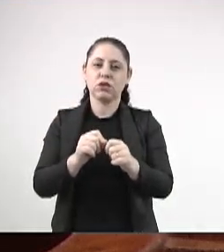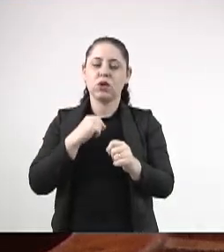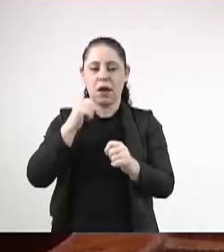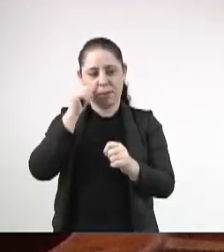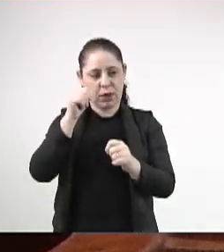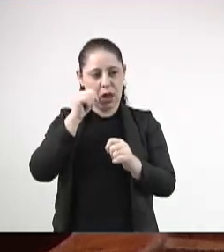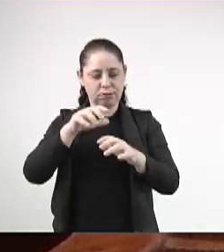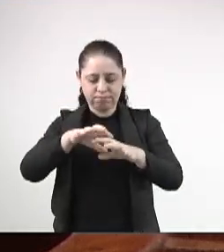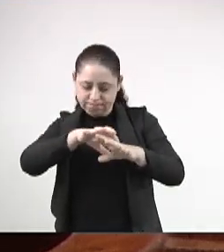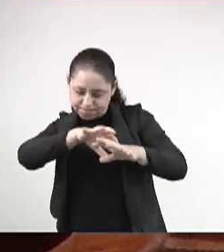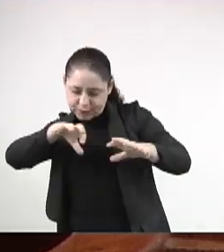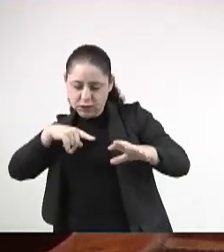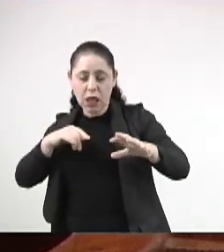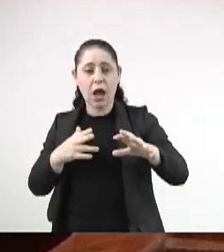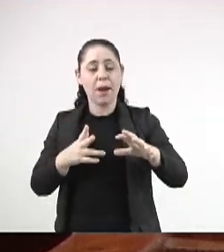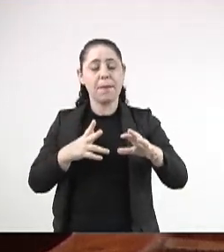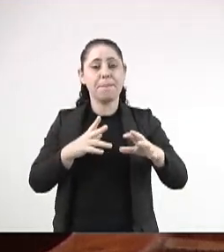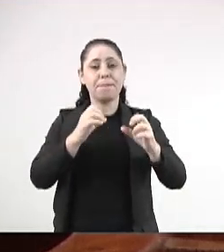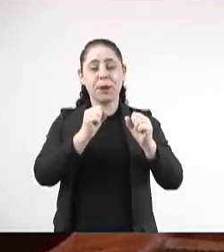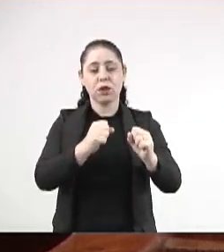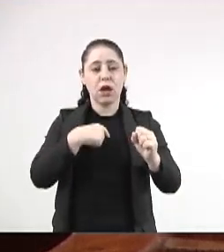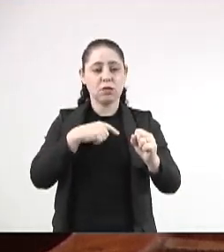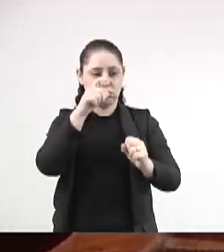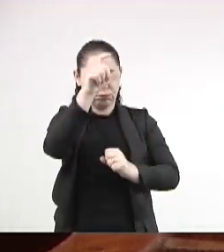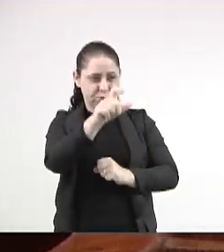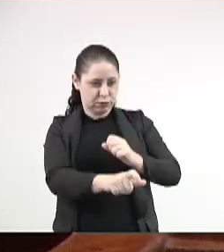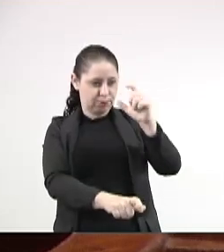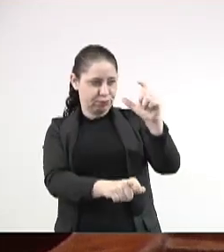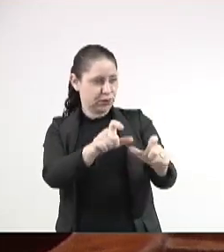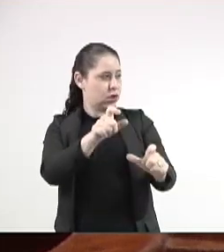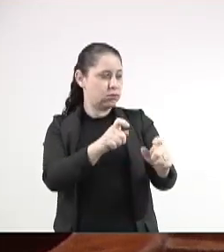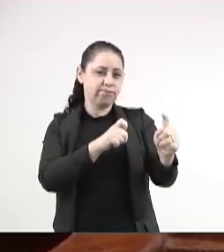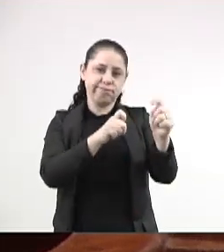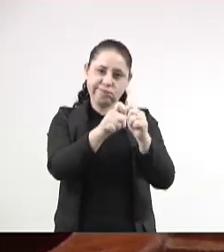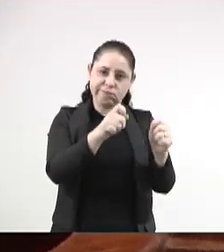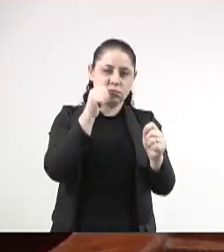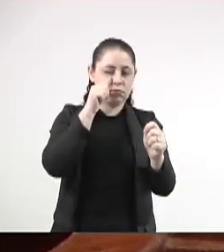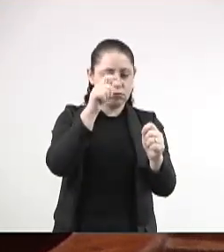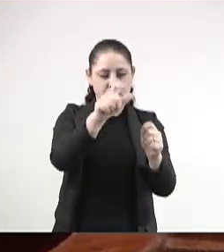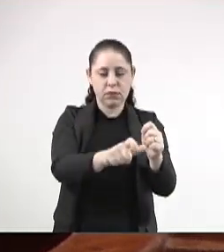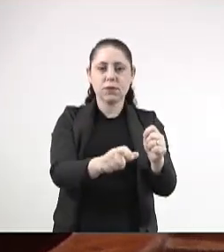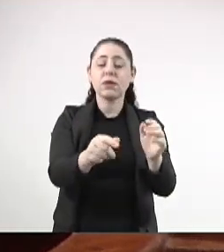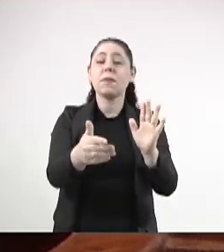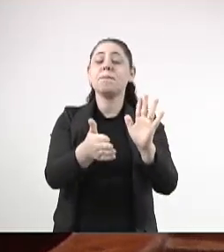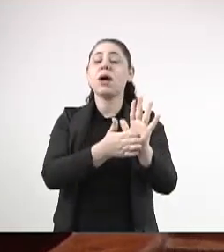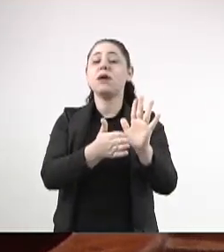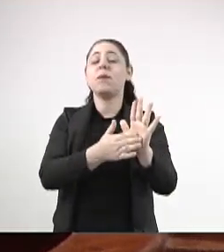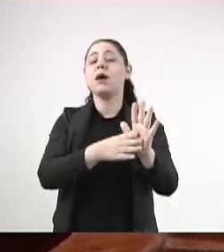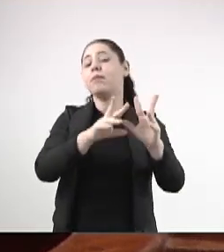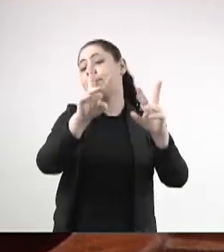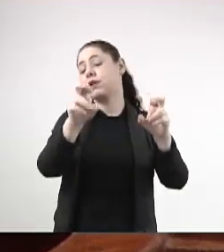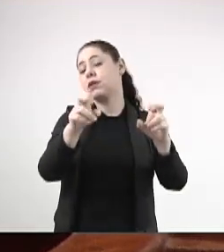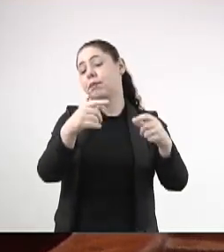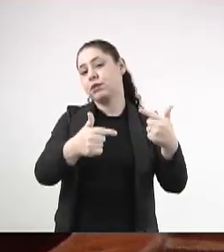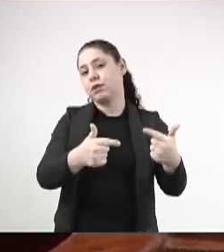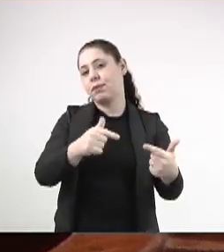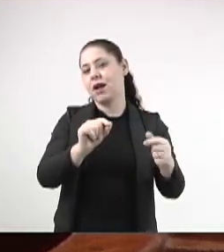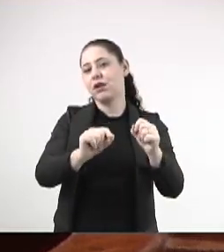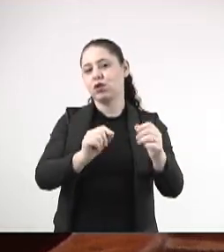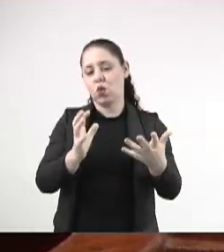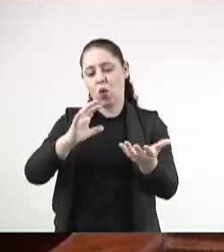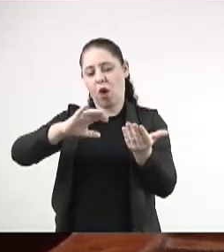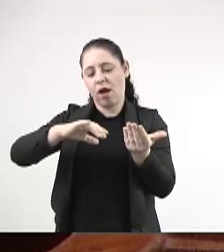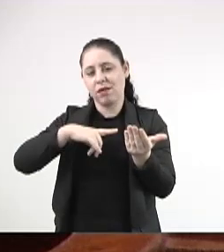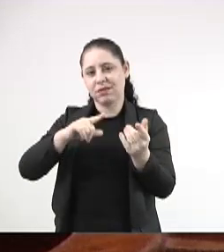mulher do poder, apresentar o controle sobre o corpo das mulheres na pauta política para que o